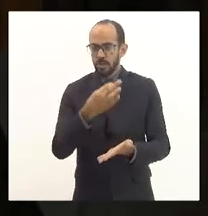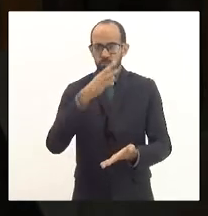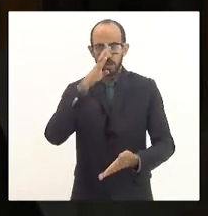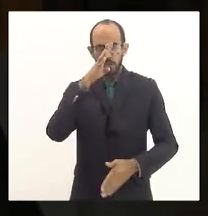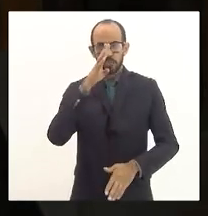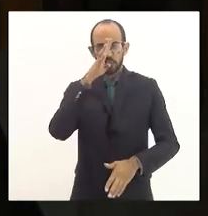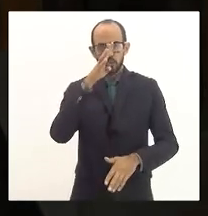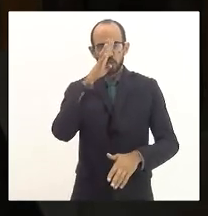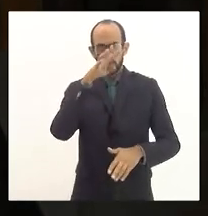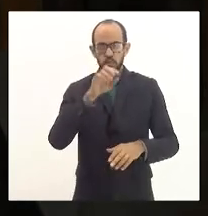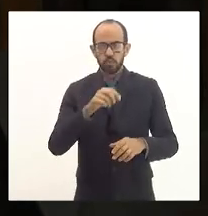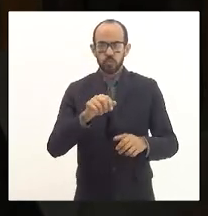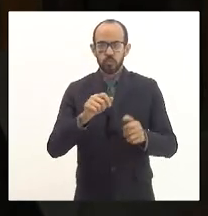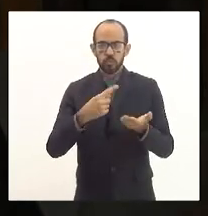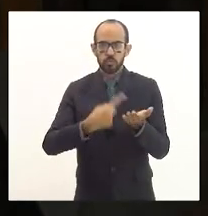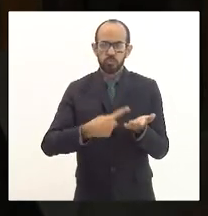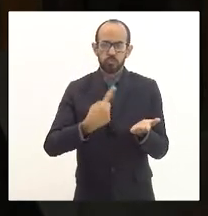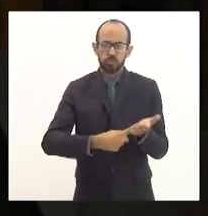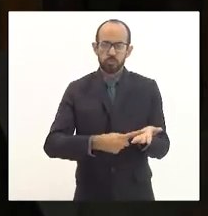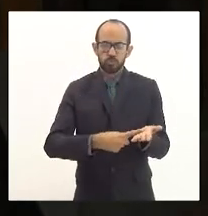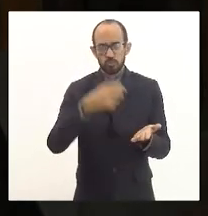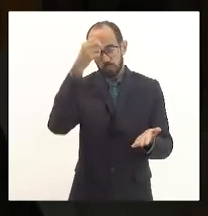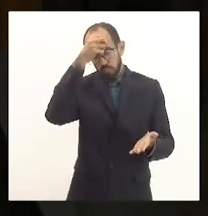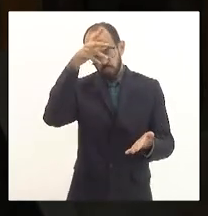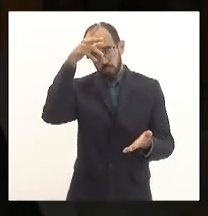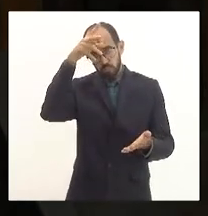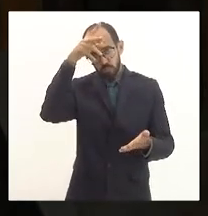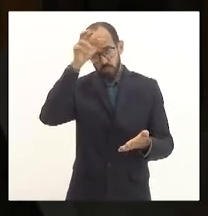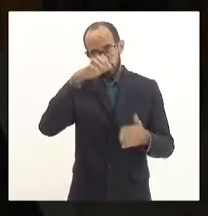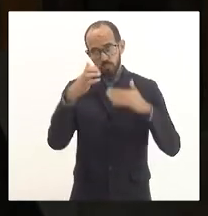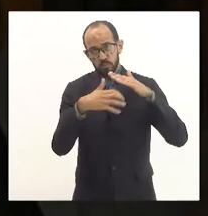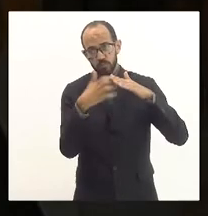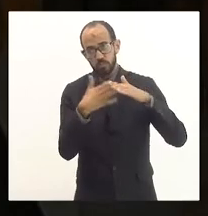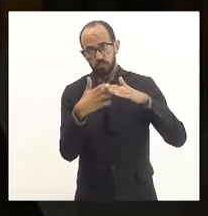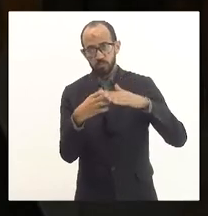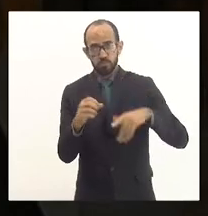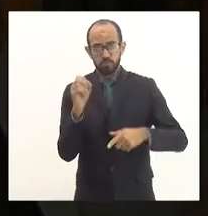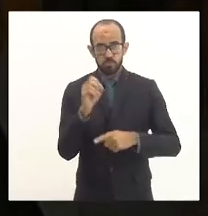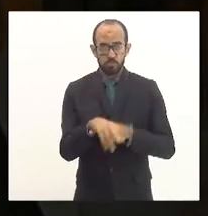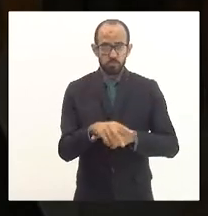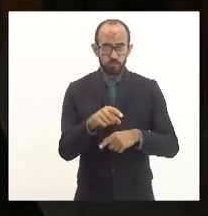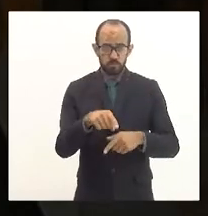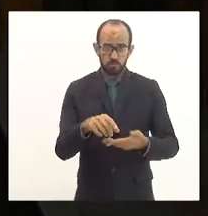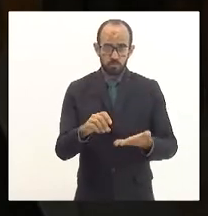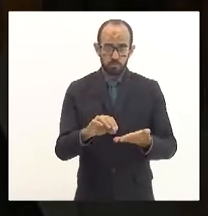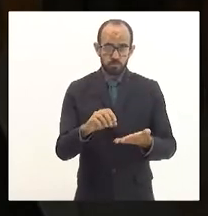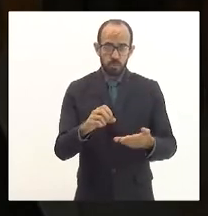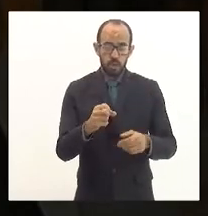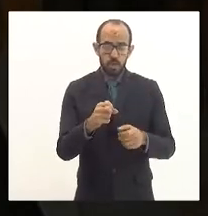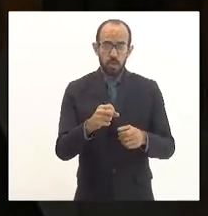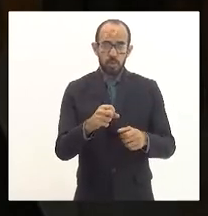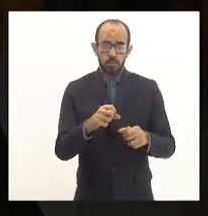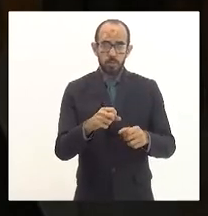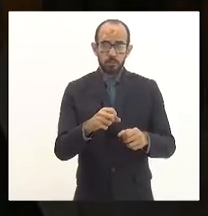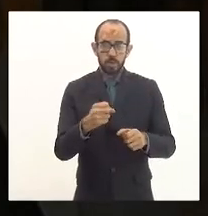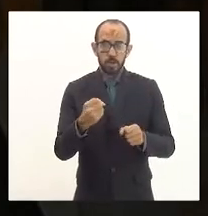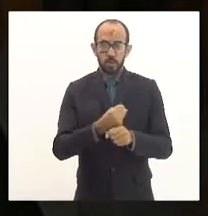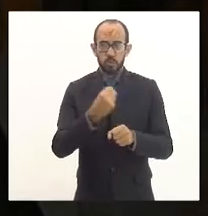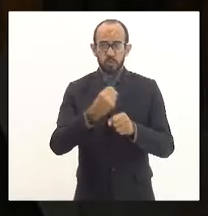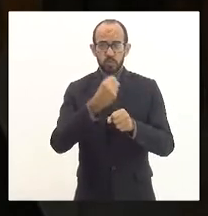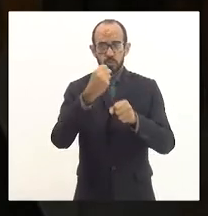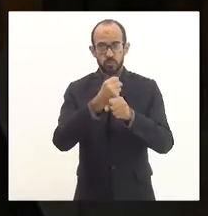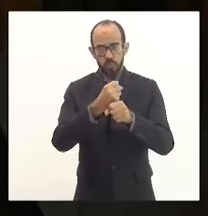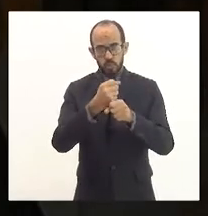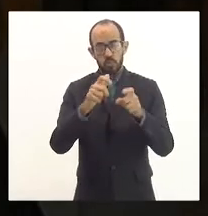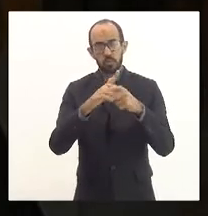e celebrados entre a prefeitura EA empresa contratada pela construção para montagem